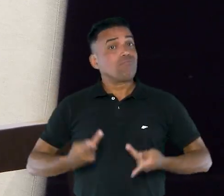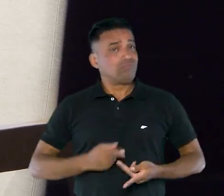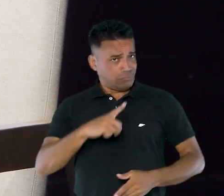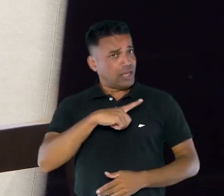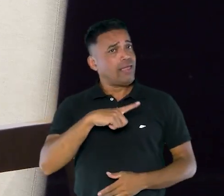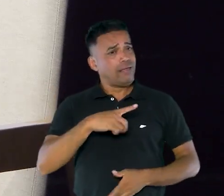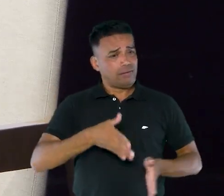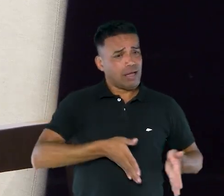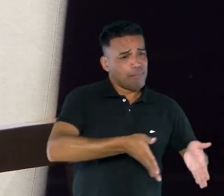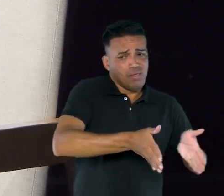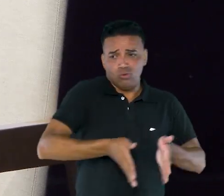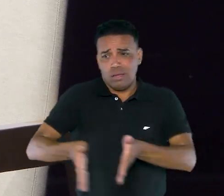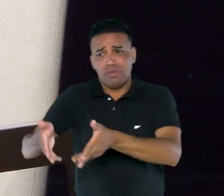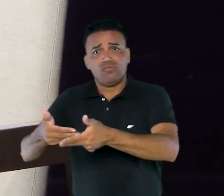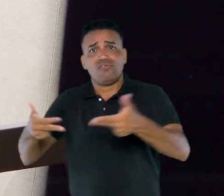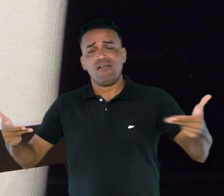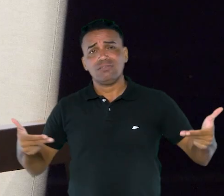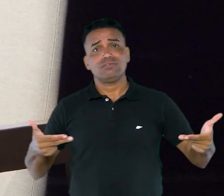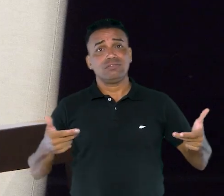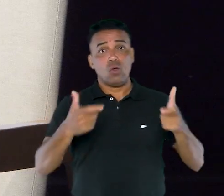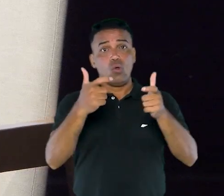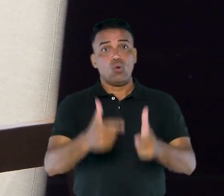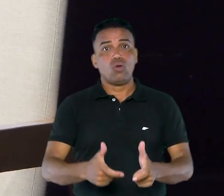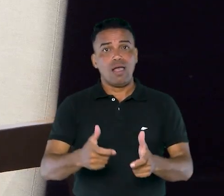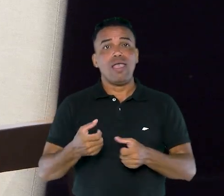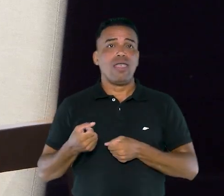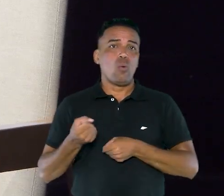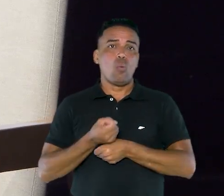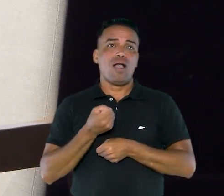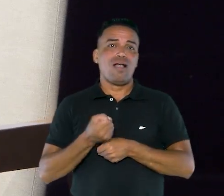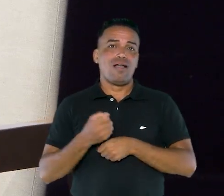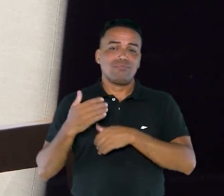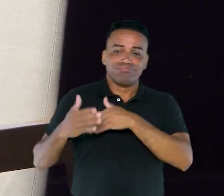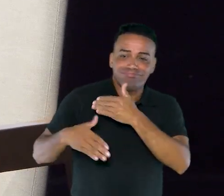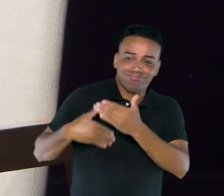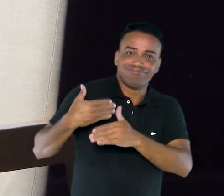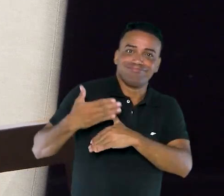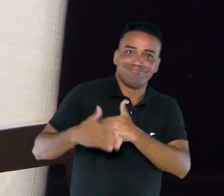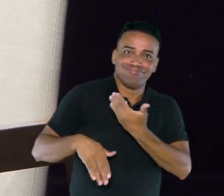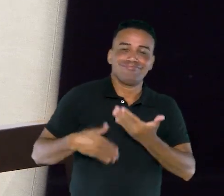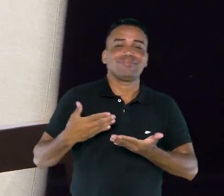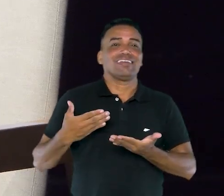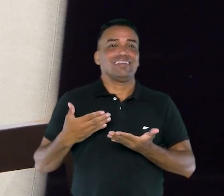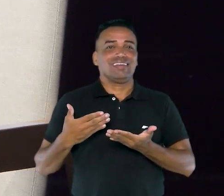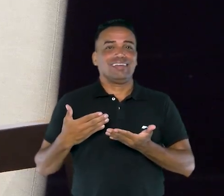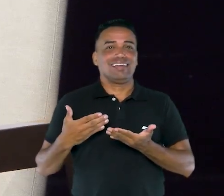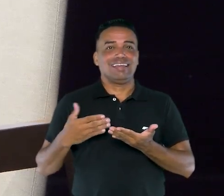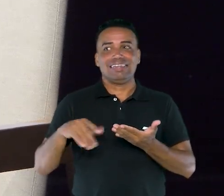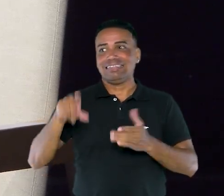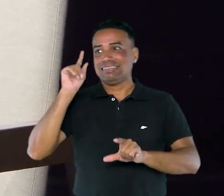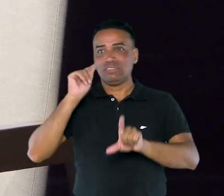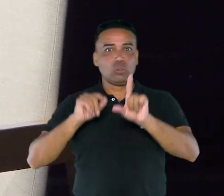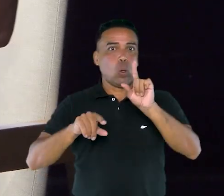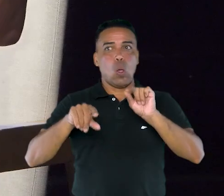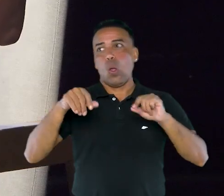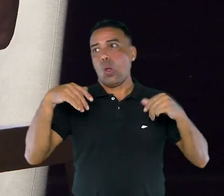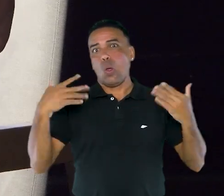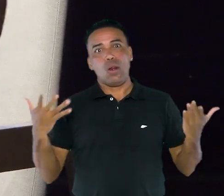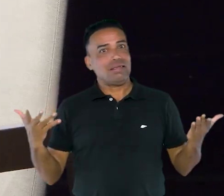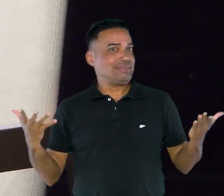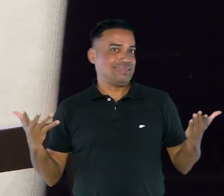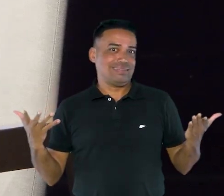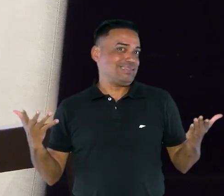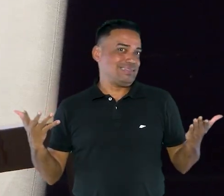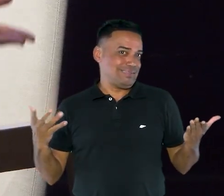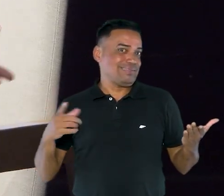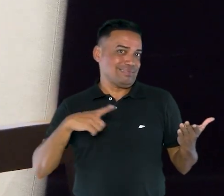caminhos. Esse lugar que a gente está é uma construção, é uma consequência de, vou dizer, entre